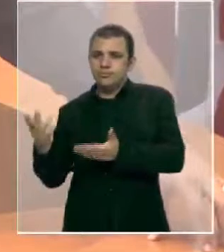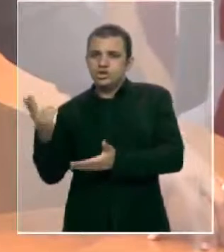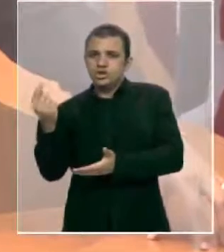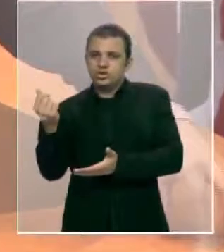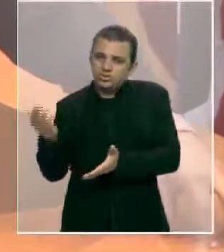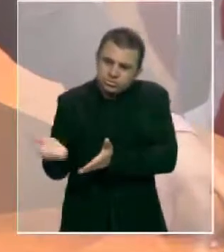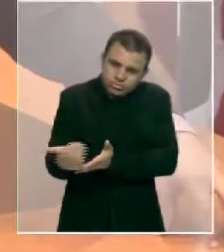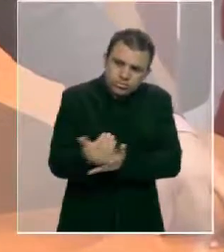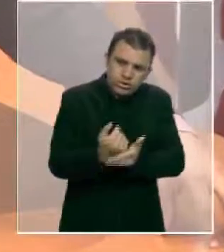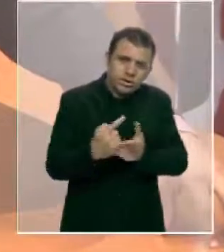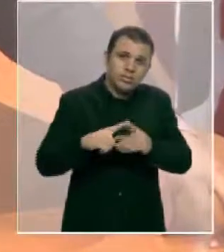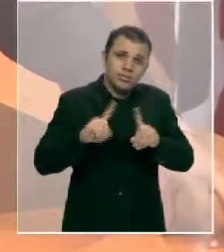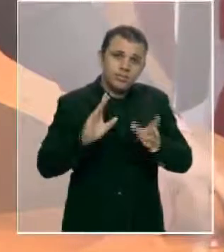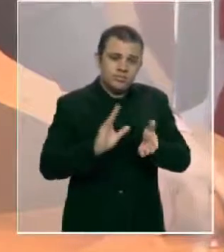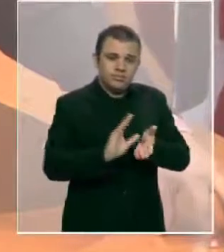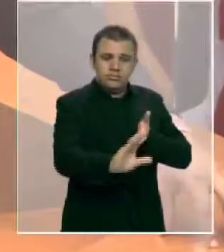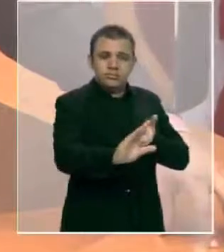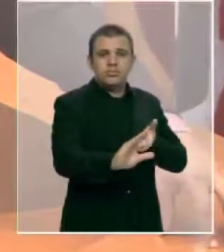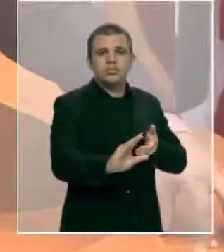E nesse sentido,